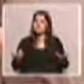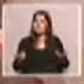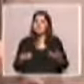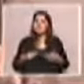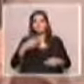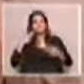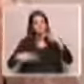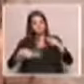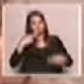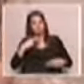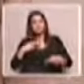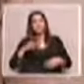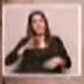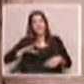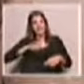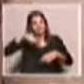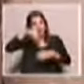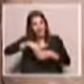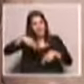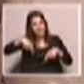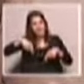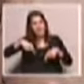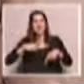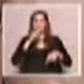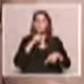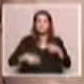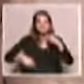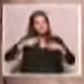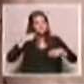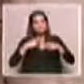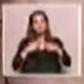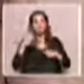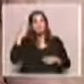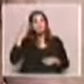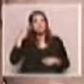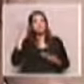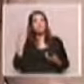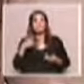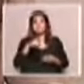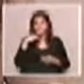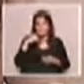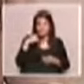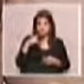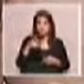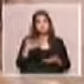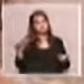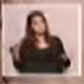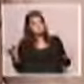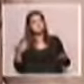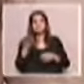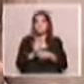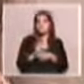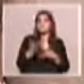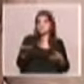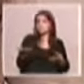boa refeição em que o queijo também faz parte e nos possamos deliciar com ele. Portanto, o caso dos bombons é um exemplo, mas eu penso que hoje em